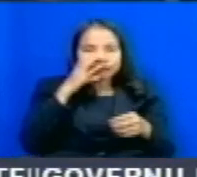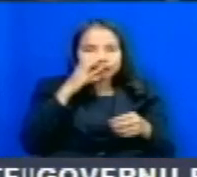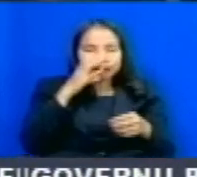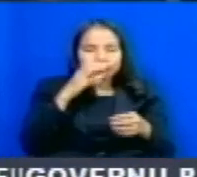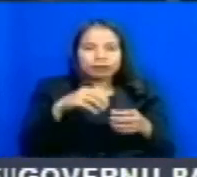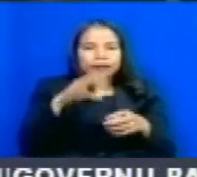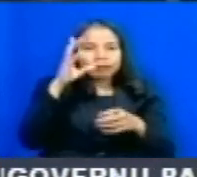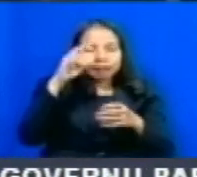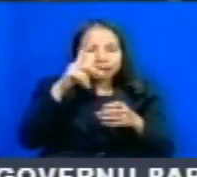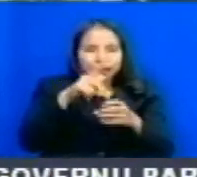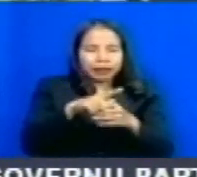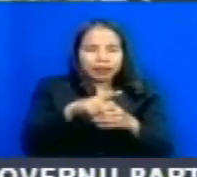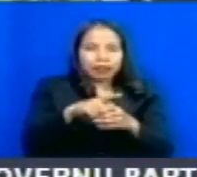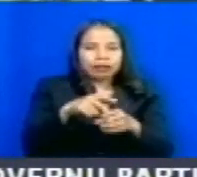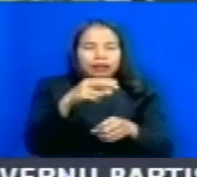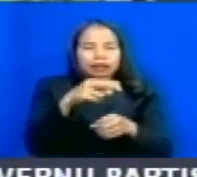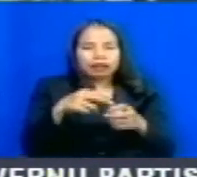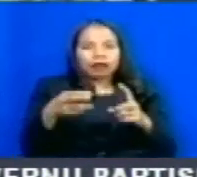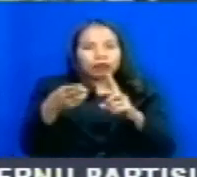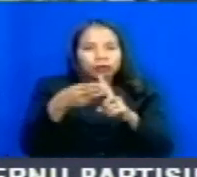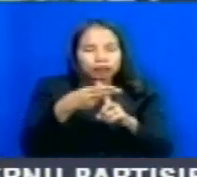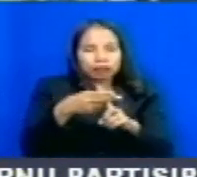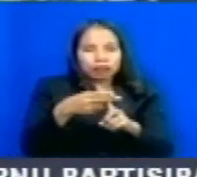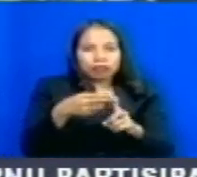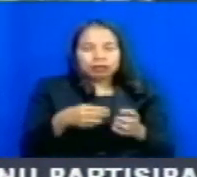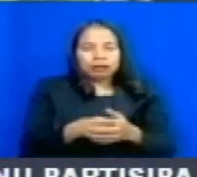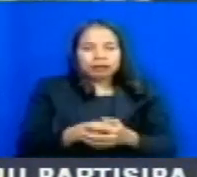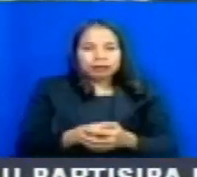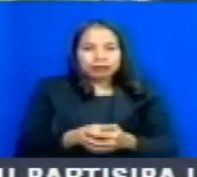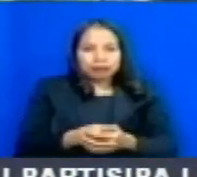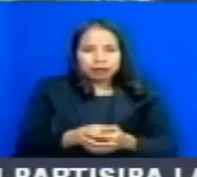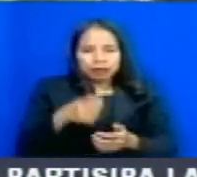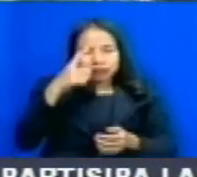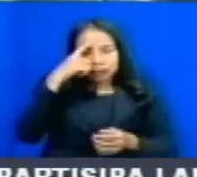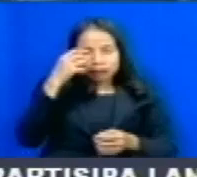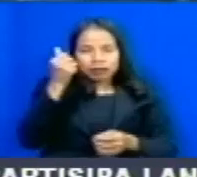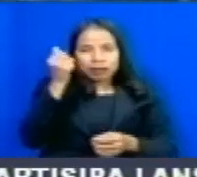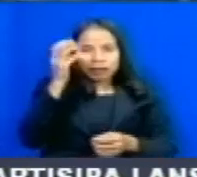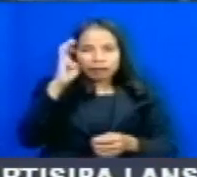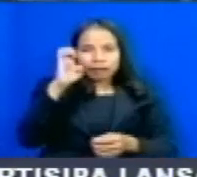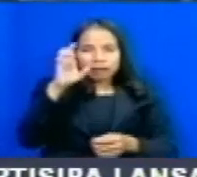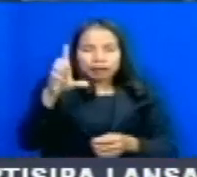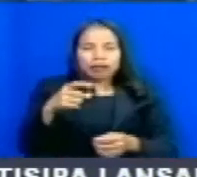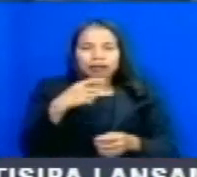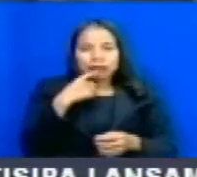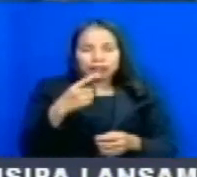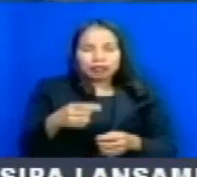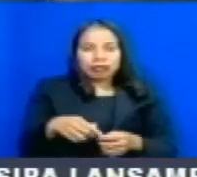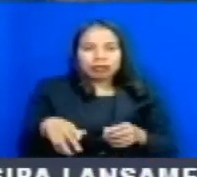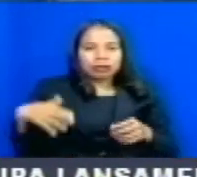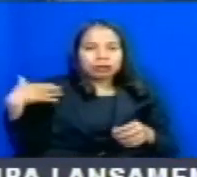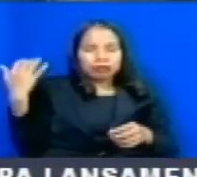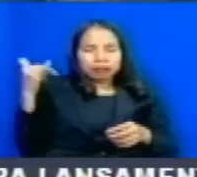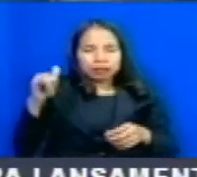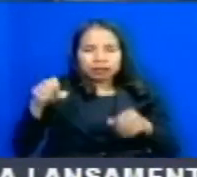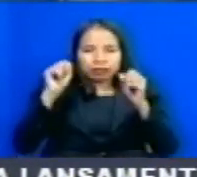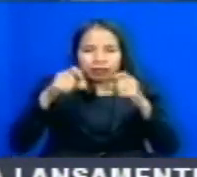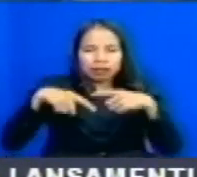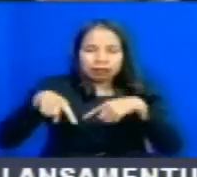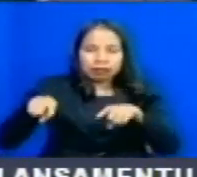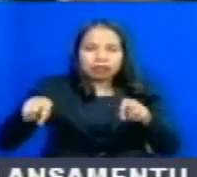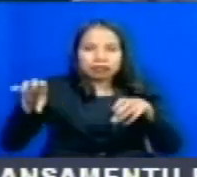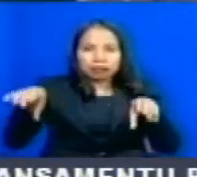indústria, hospitalidade no manufatura. Tampa de Abel Guterres optimismo, Timoruan beleba serviço iha